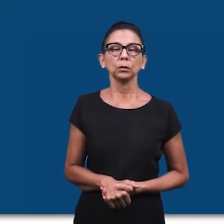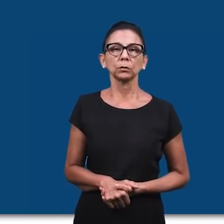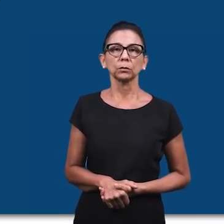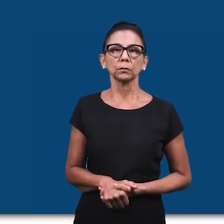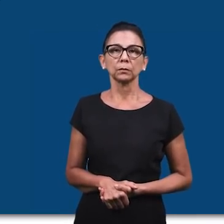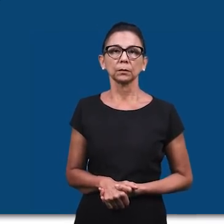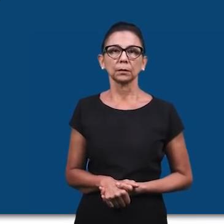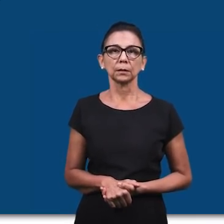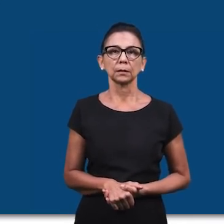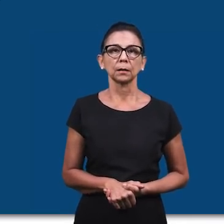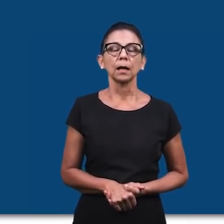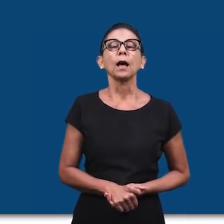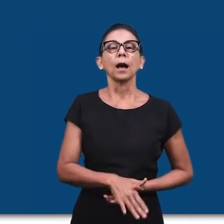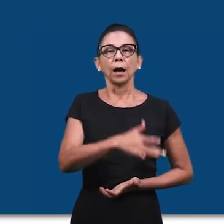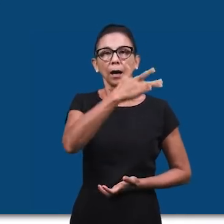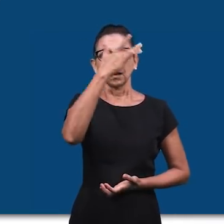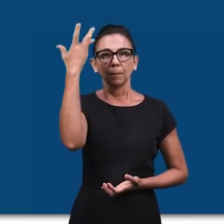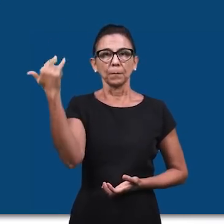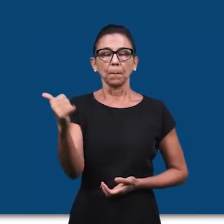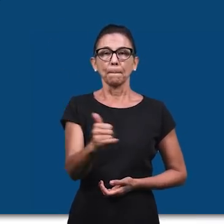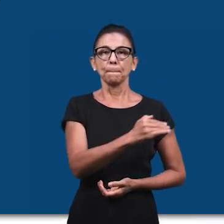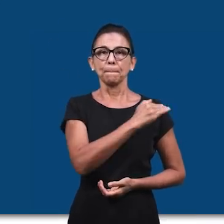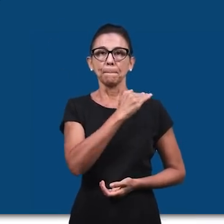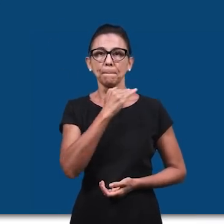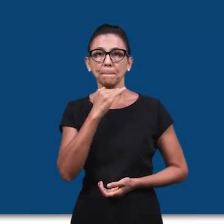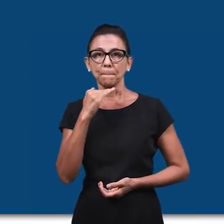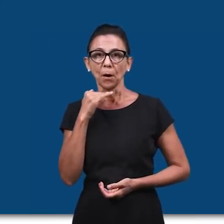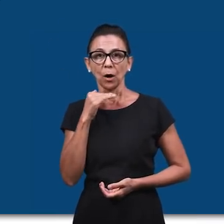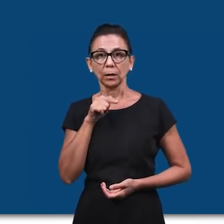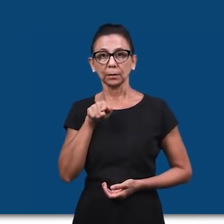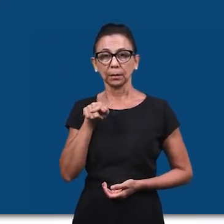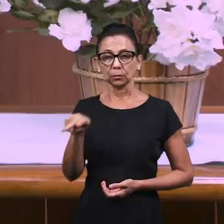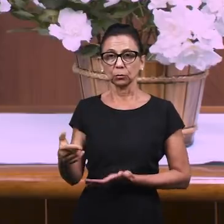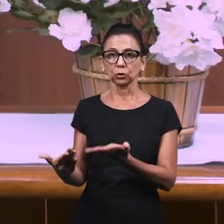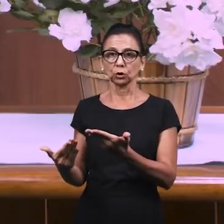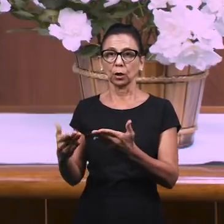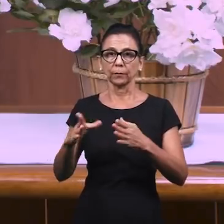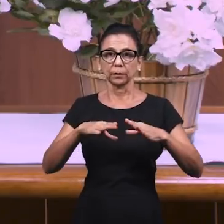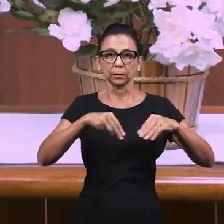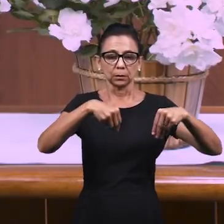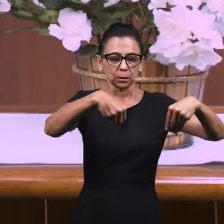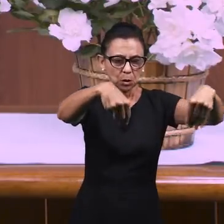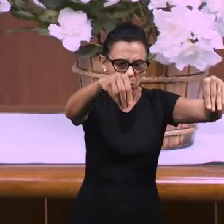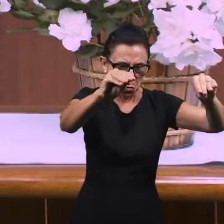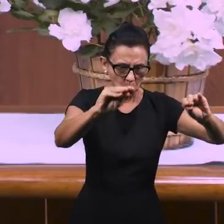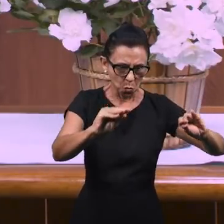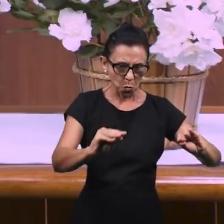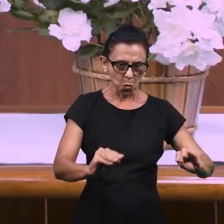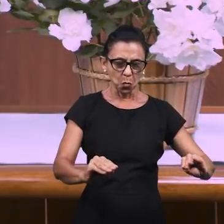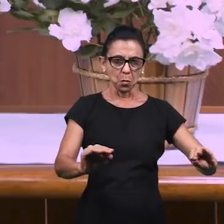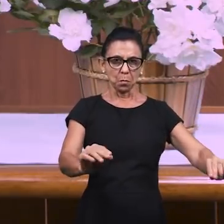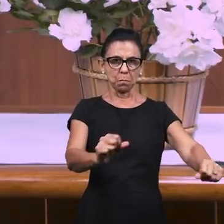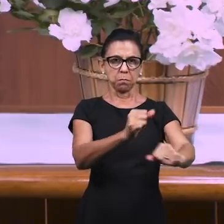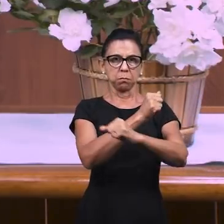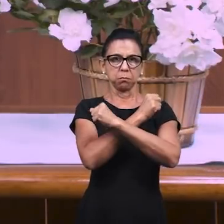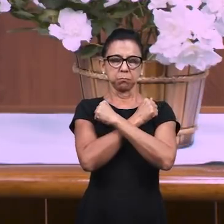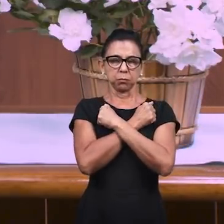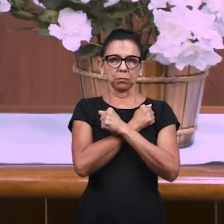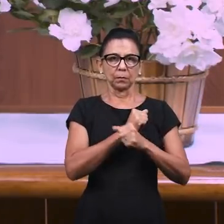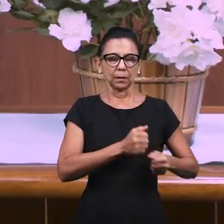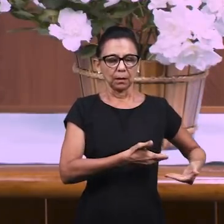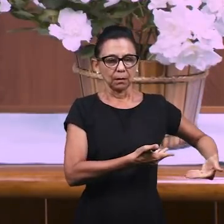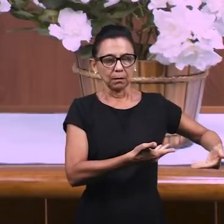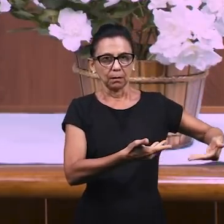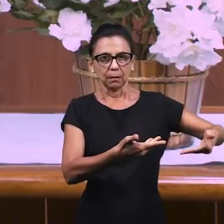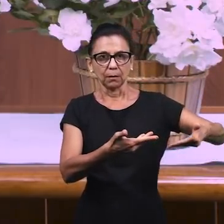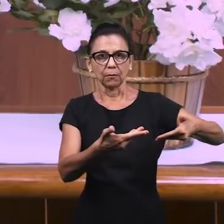transportaram para fora e o sepultaram. Por quê? O diaconato vai nascer um